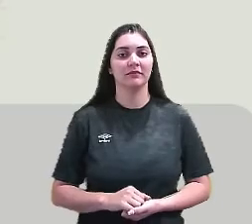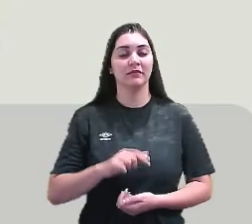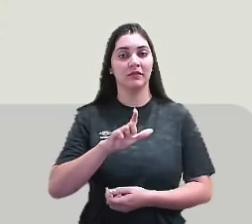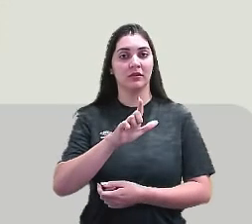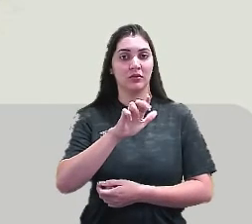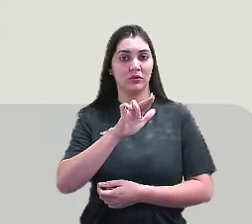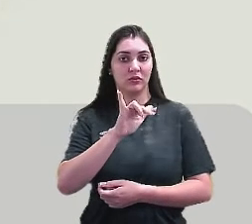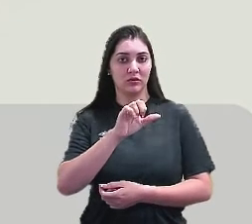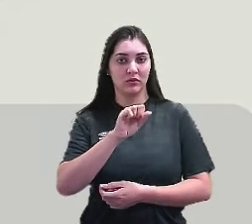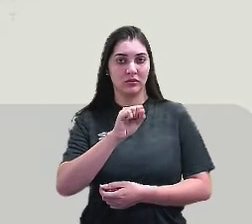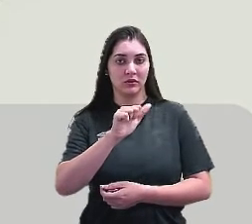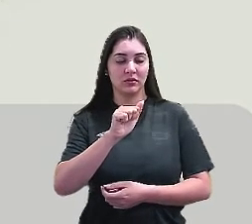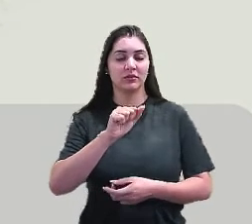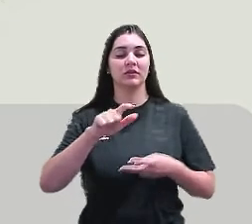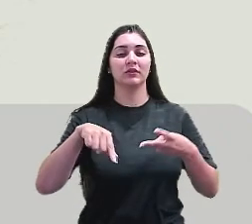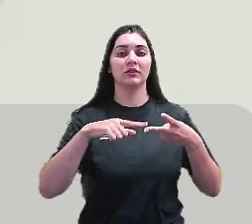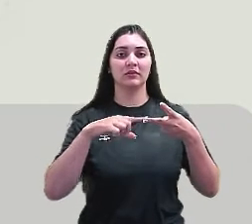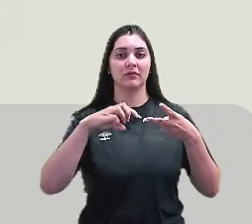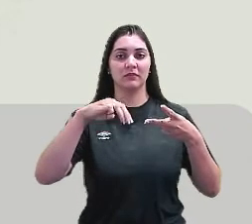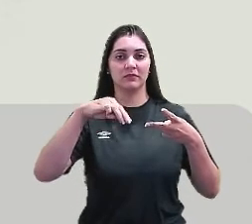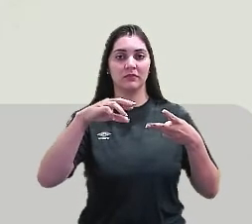Luiz Câmara Cascudo,